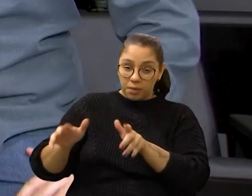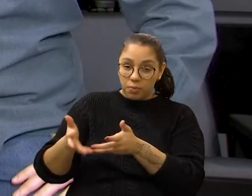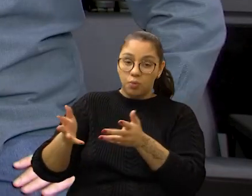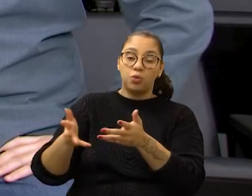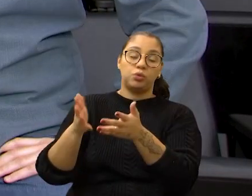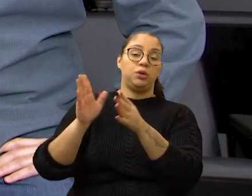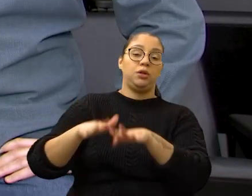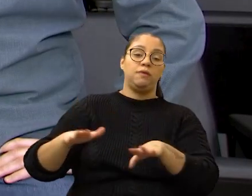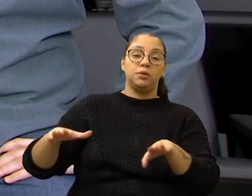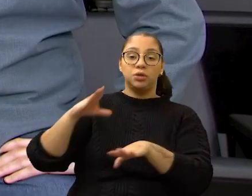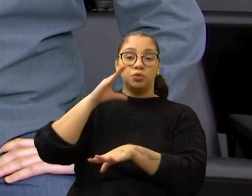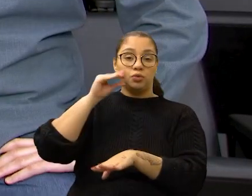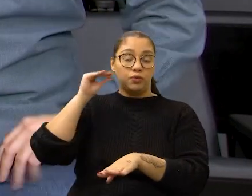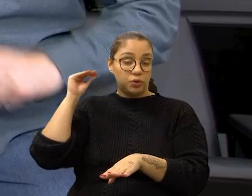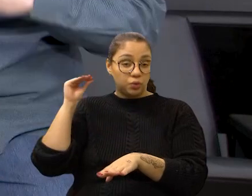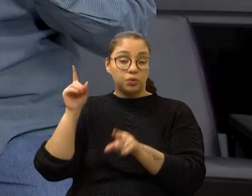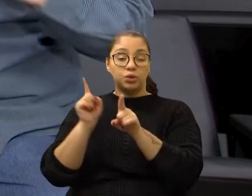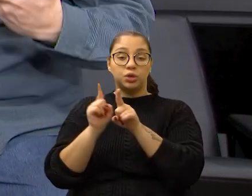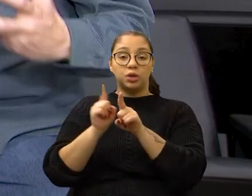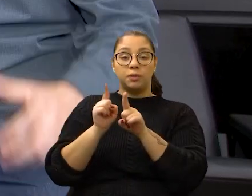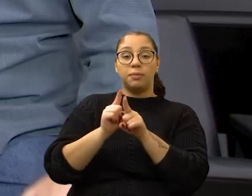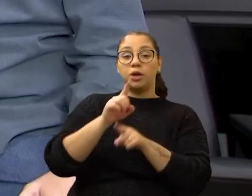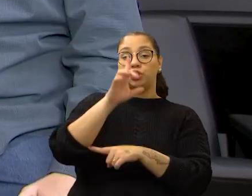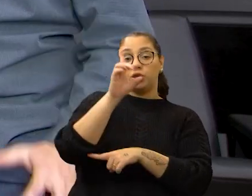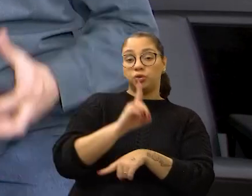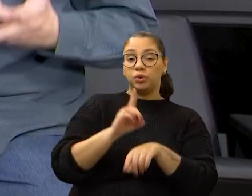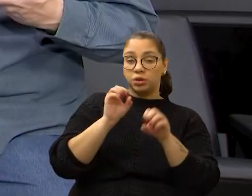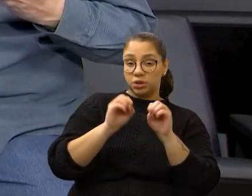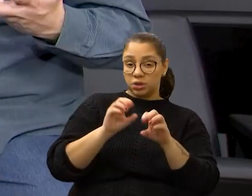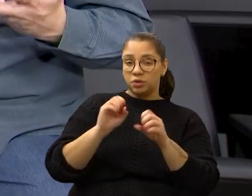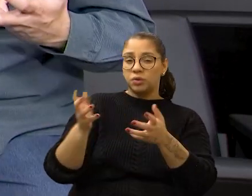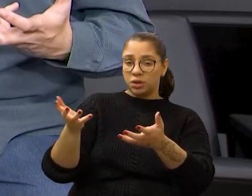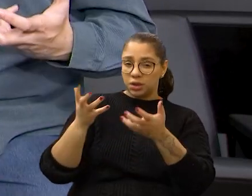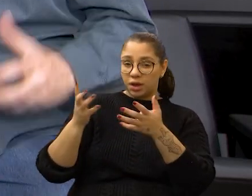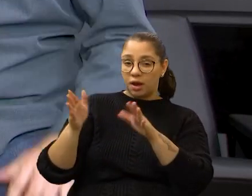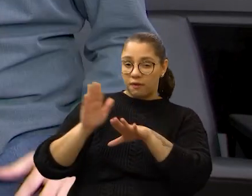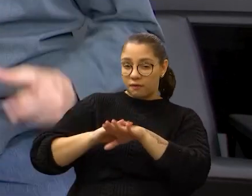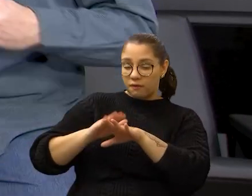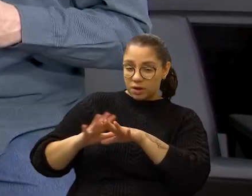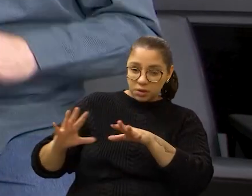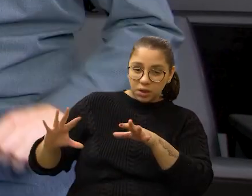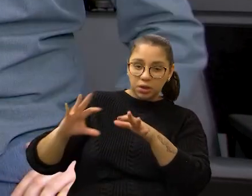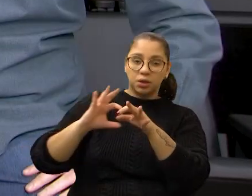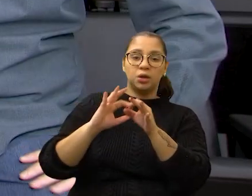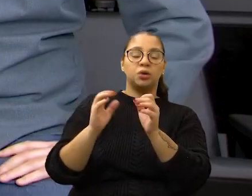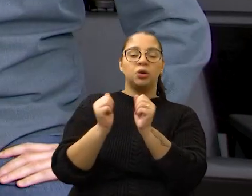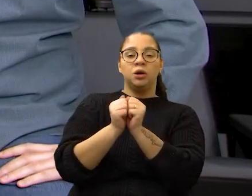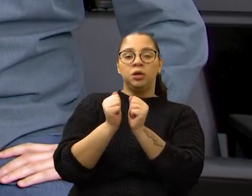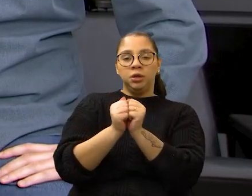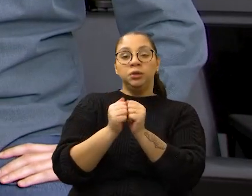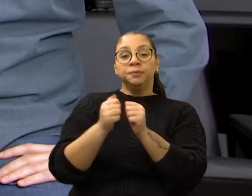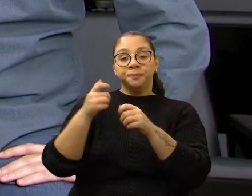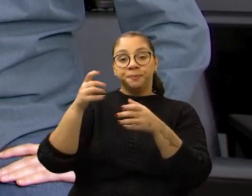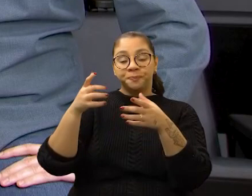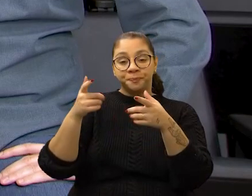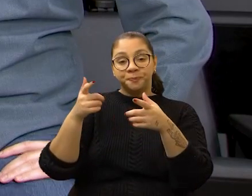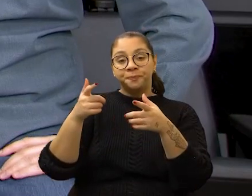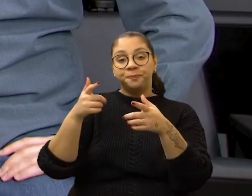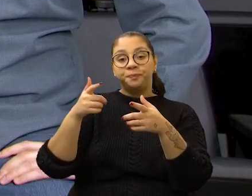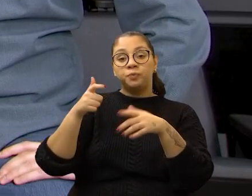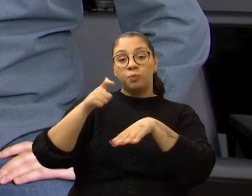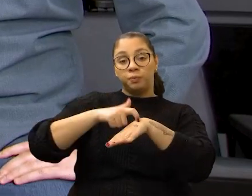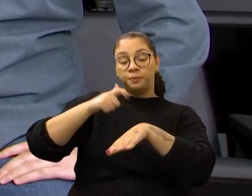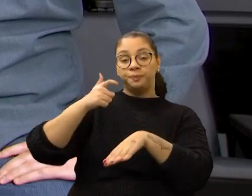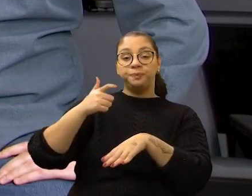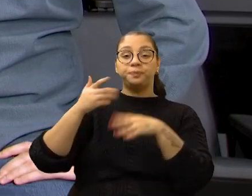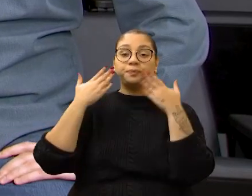Promotoria da Infância e da Juventude, das diretorias de ensino. Você pretende fazer este trabalho na Frente Parlamentar? Sim, sim, com certeza